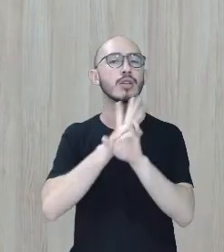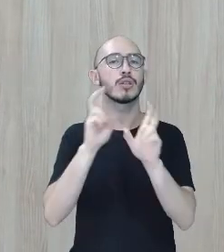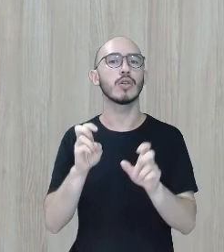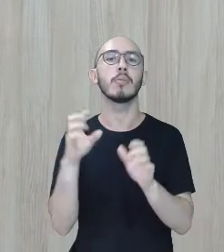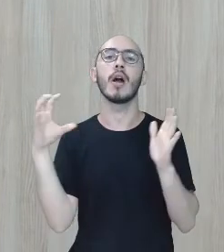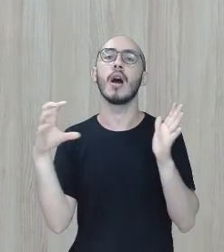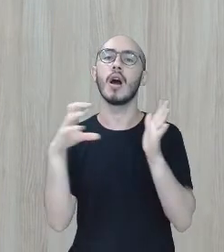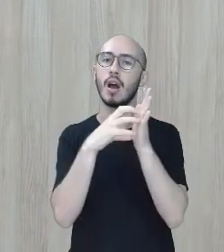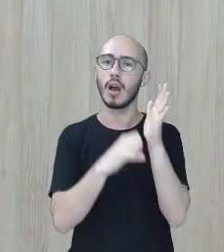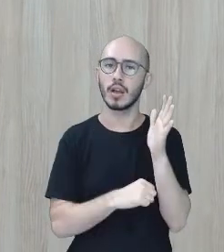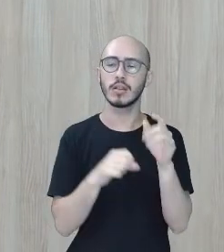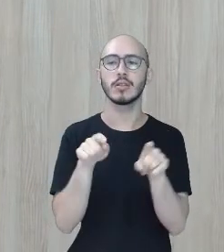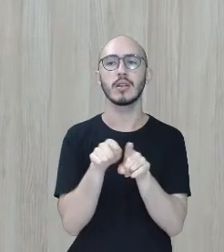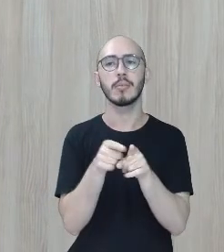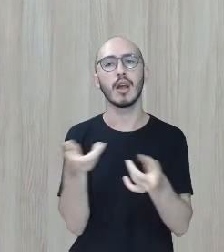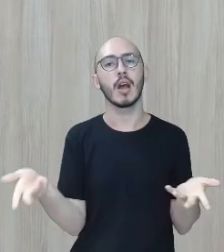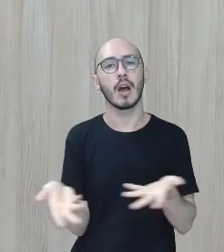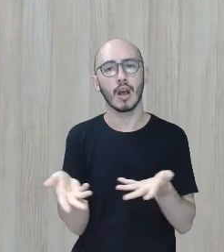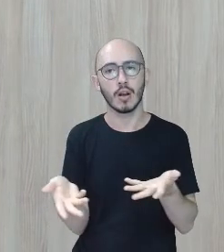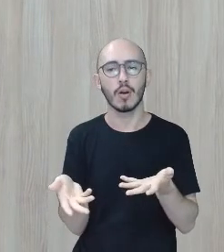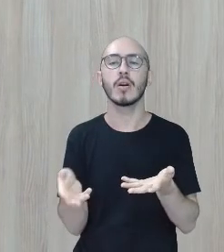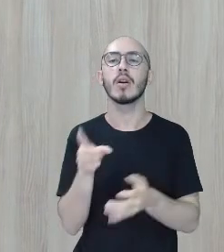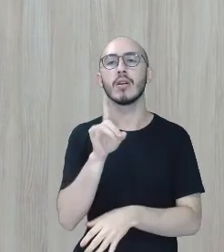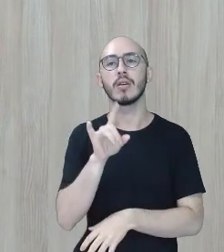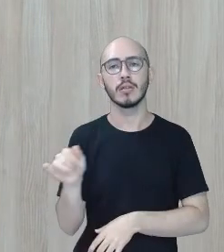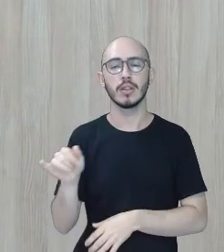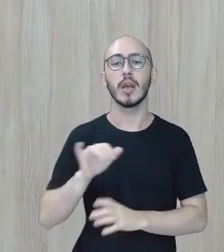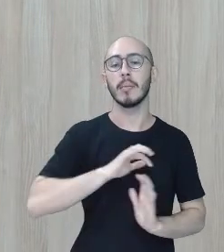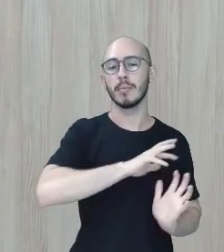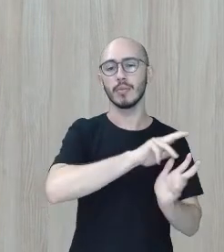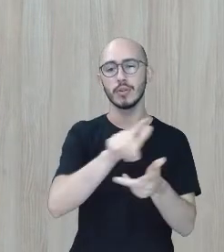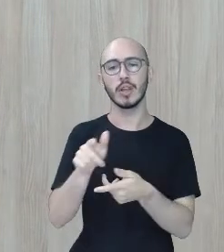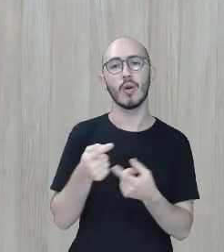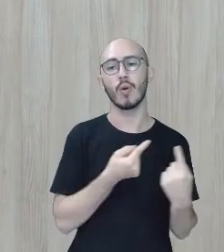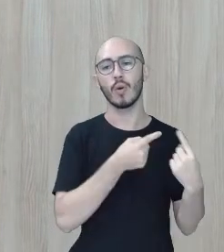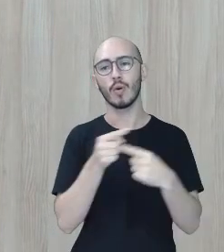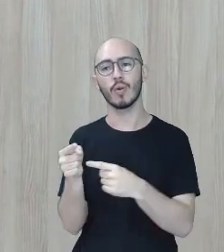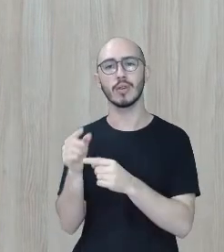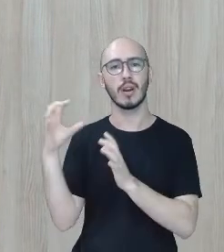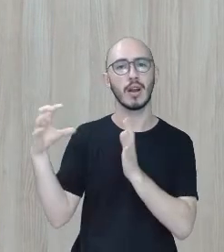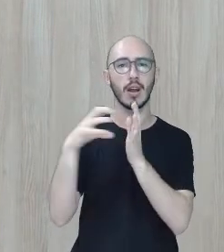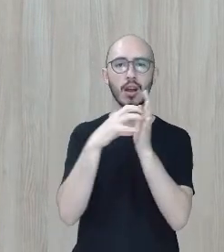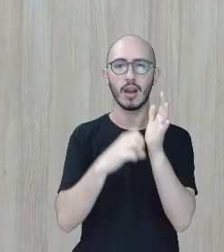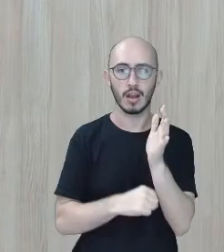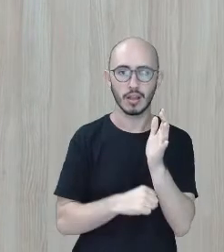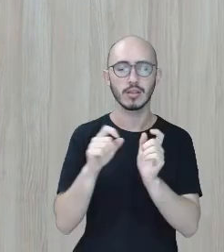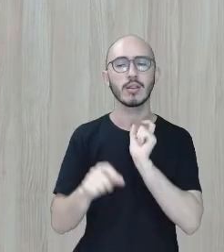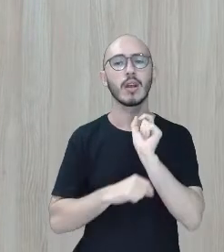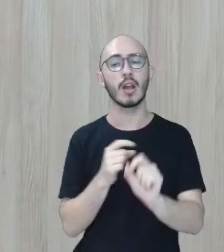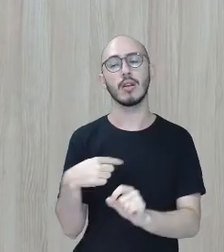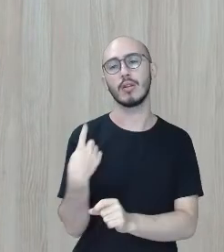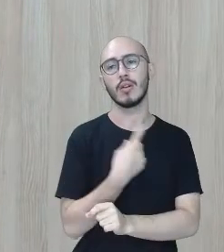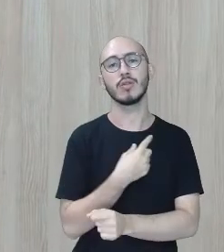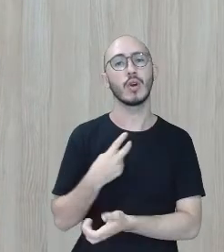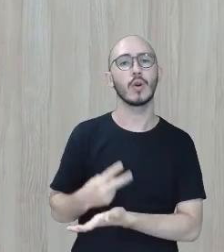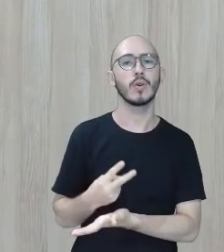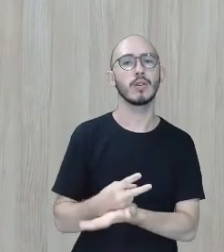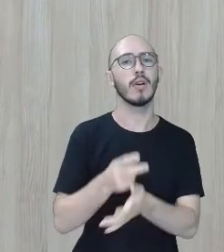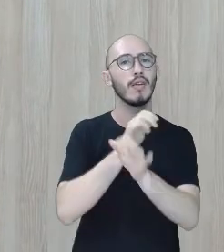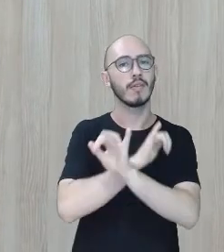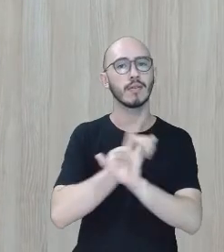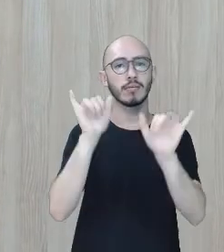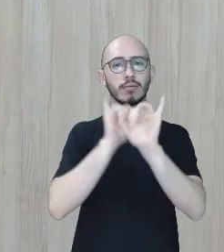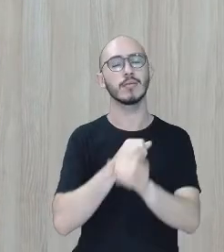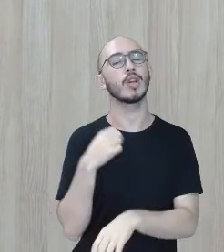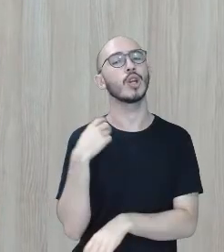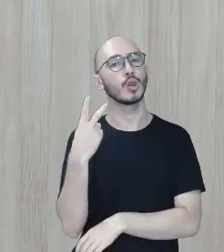a AIDS, né, como estamos no Dia Mundial de Combate contra a AIDS, então nós vamos dar um enfoque em